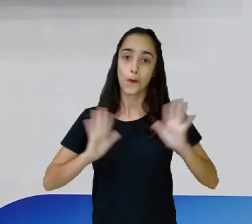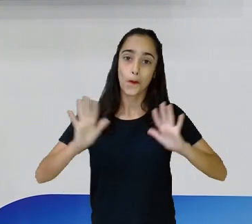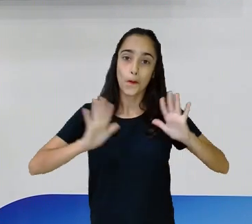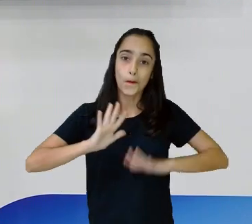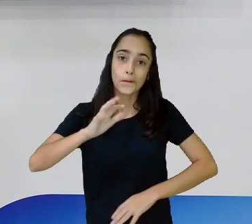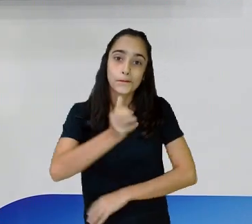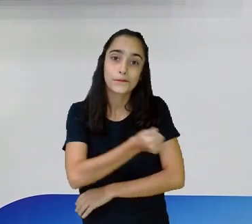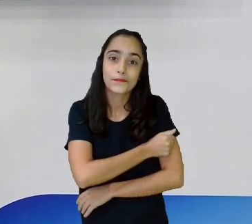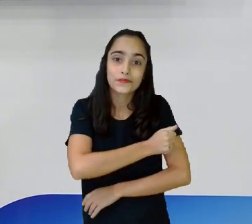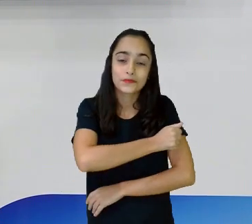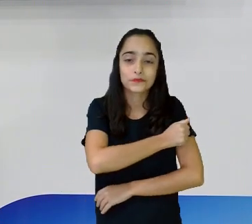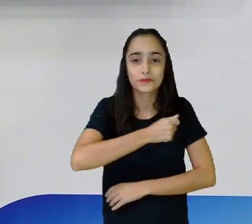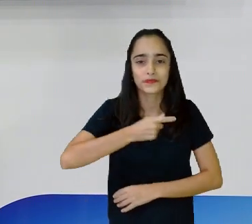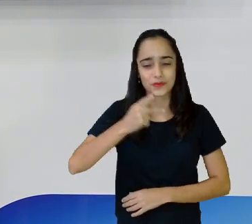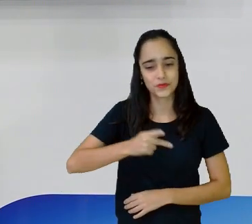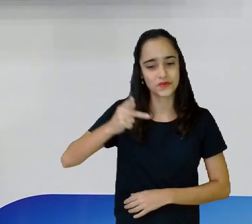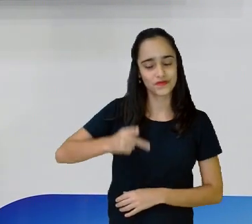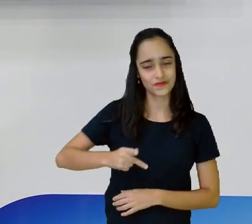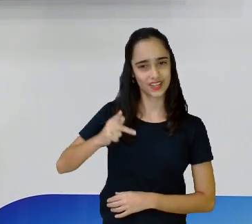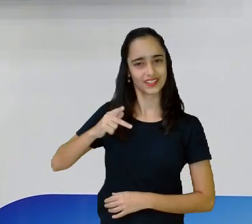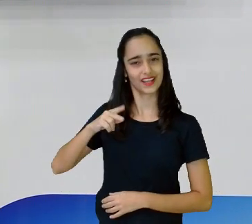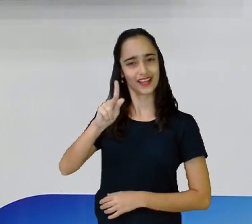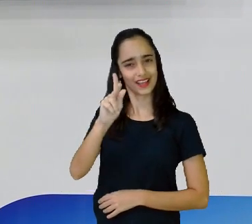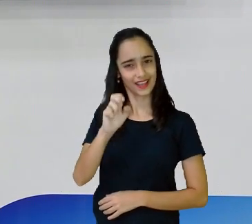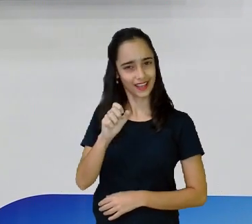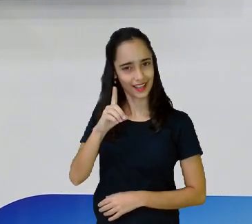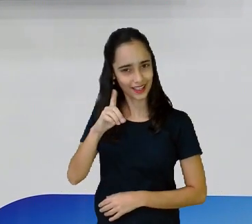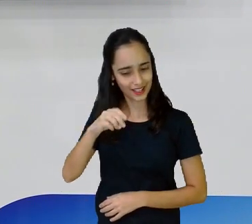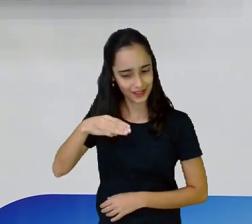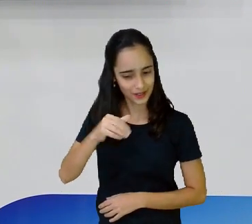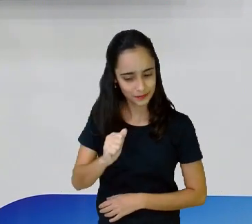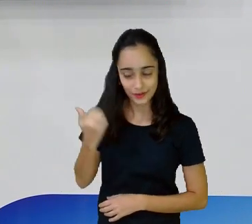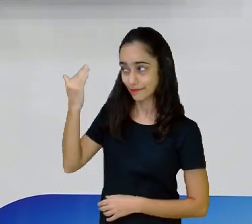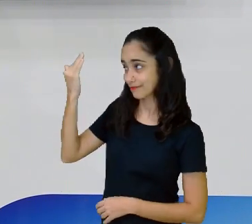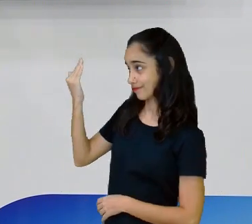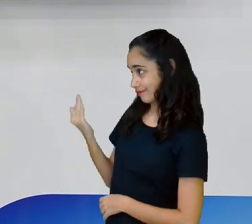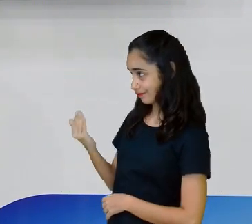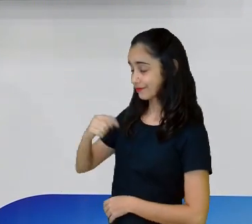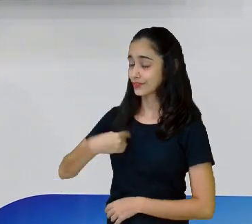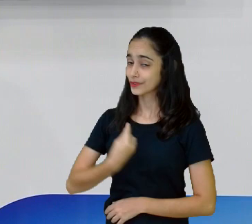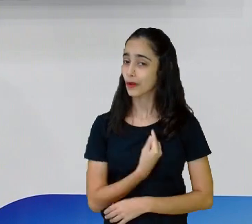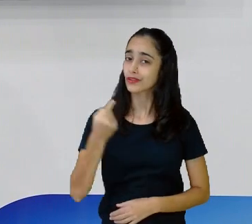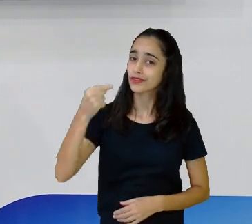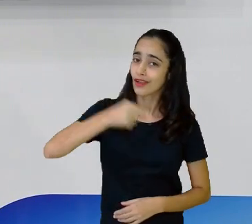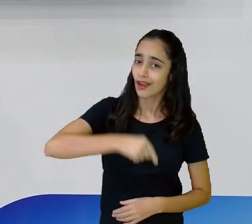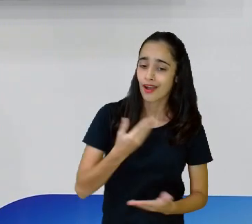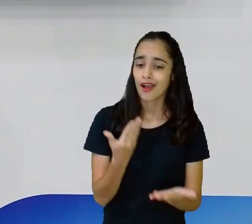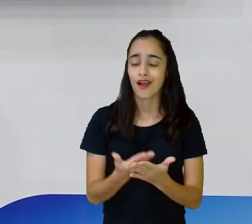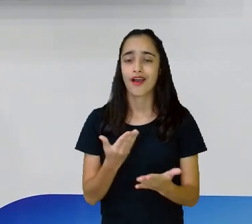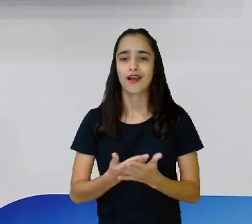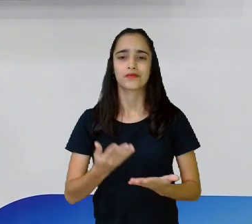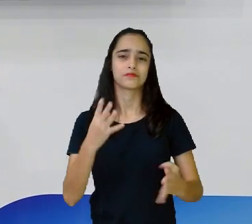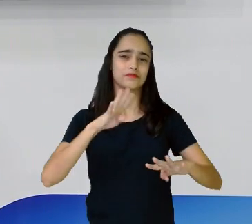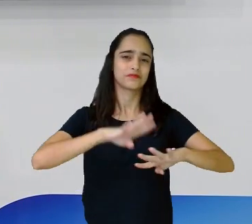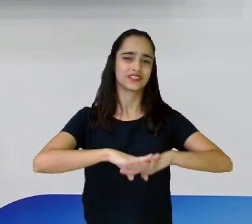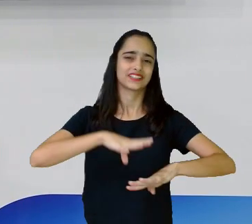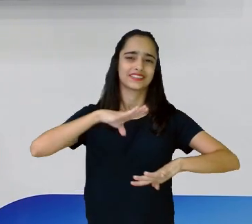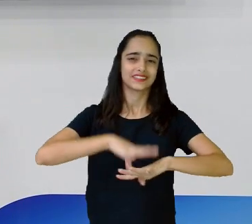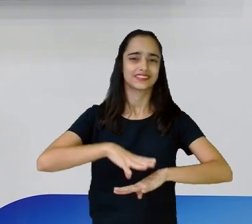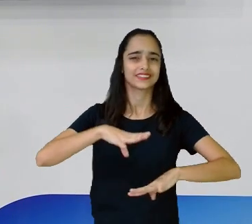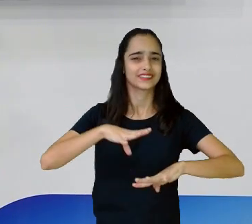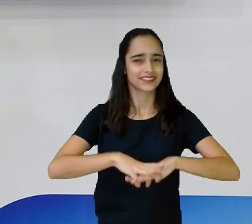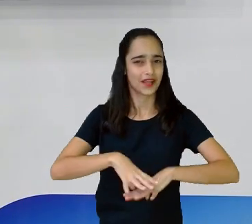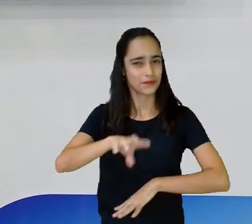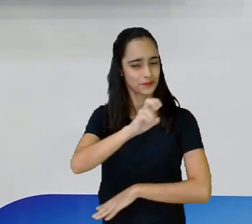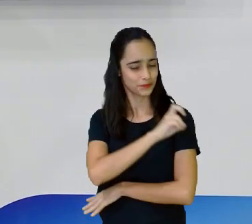Olá, estudantes! Eu sou a professora Kedma Santos e estou aqui para mais uma aula de matemática